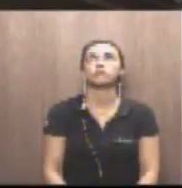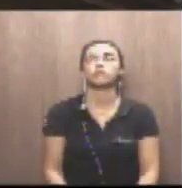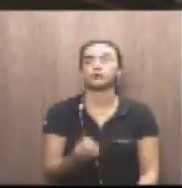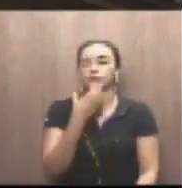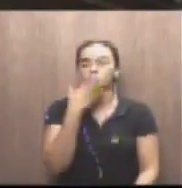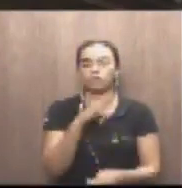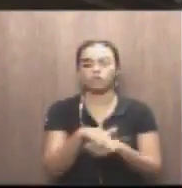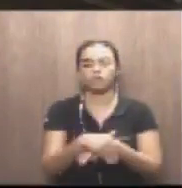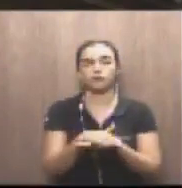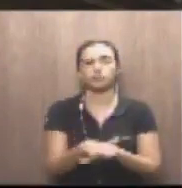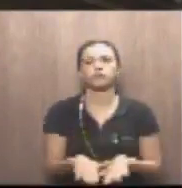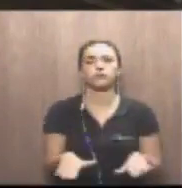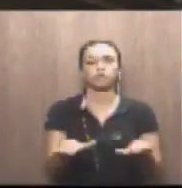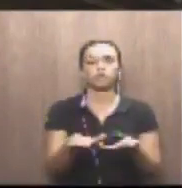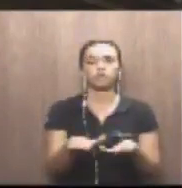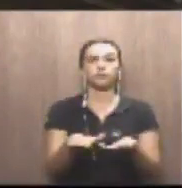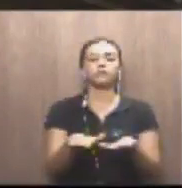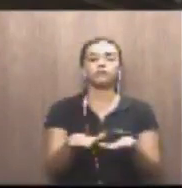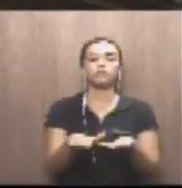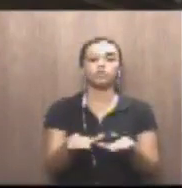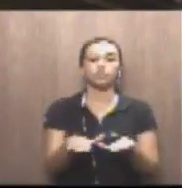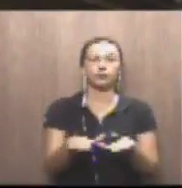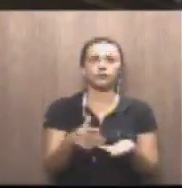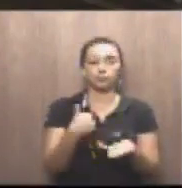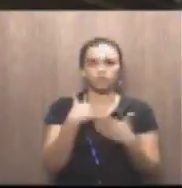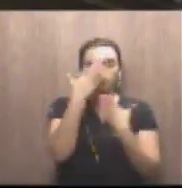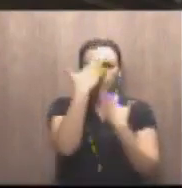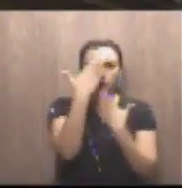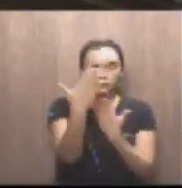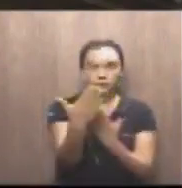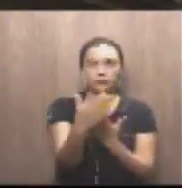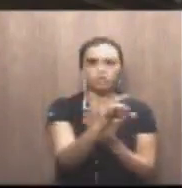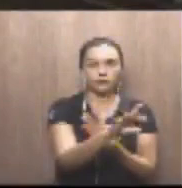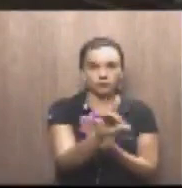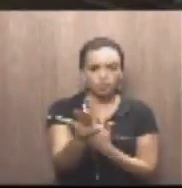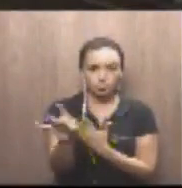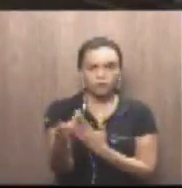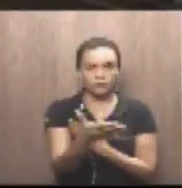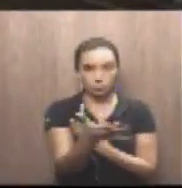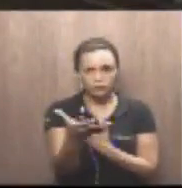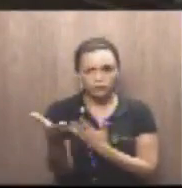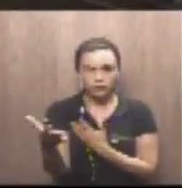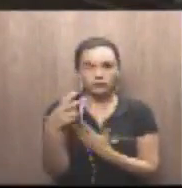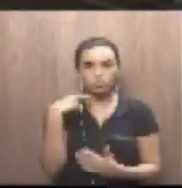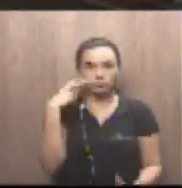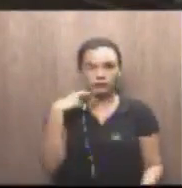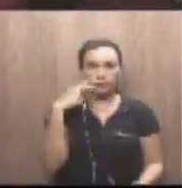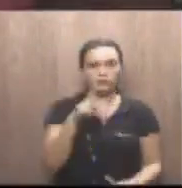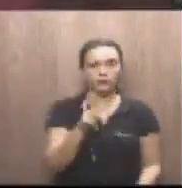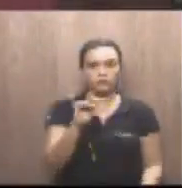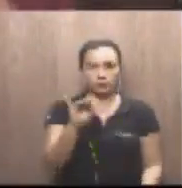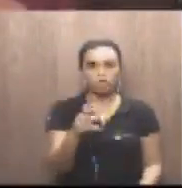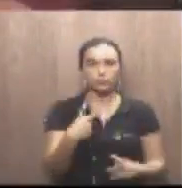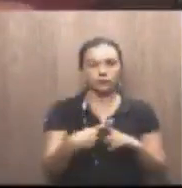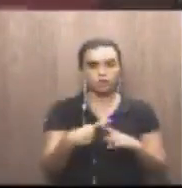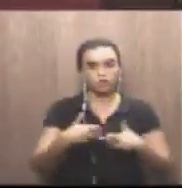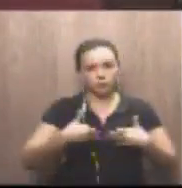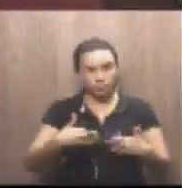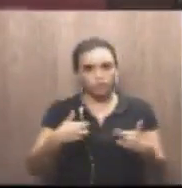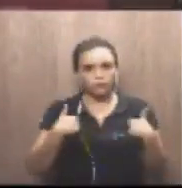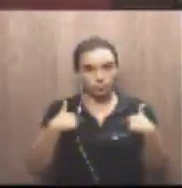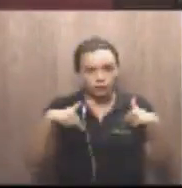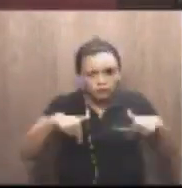Boa noite a todos, né? E eu agradeço a cada um de vocês, ao vereador Kiki, pelo convite de estar